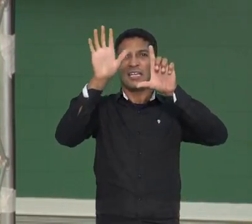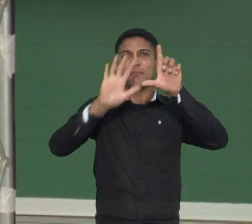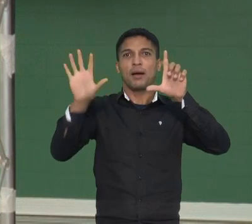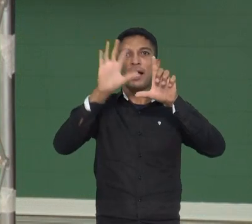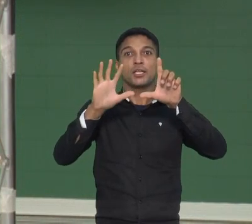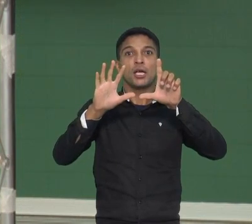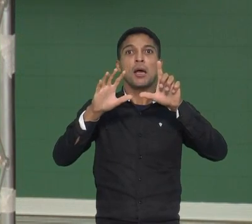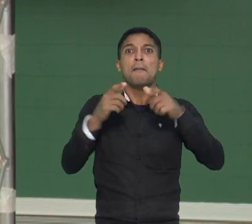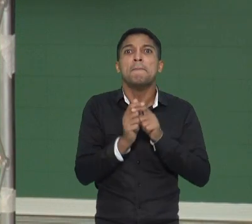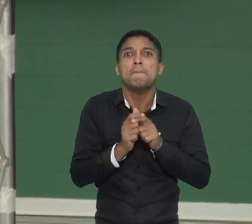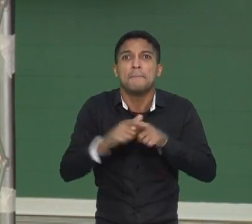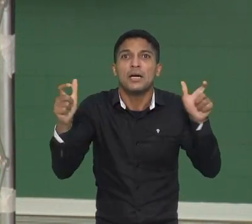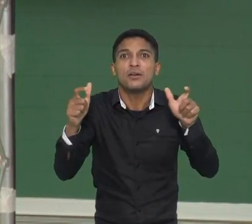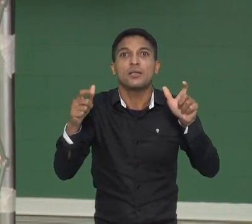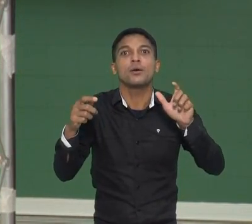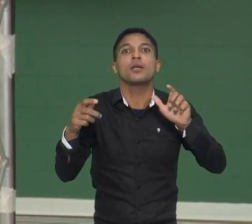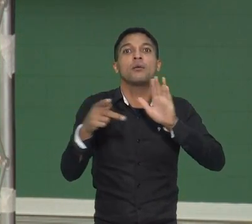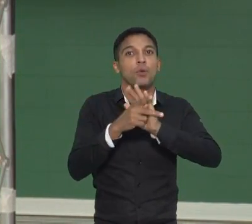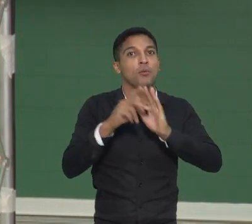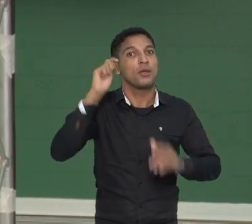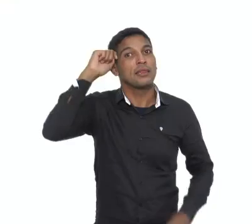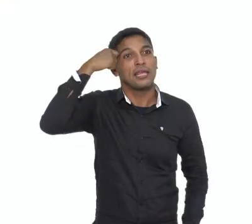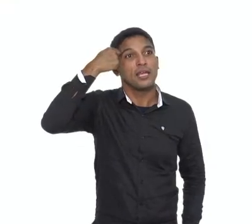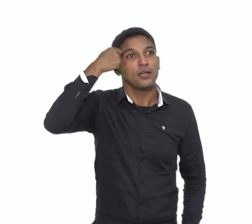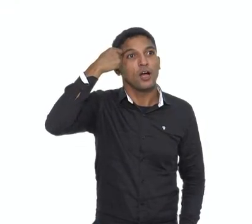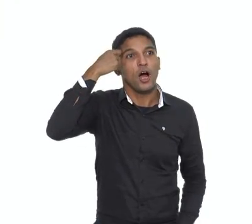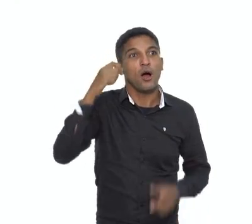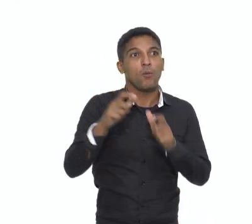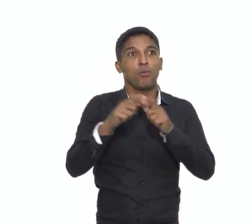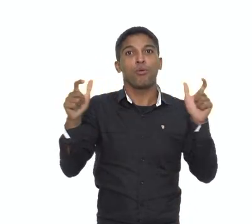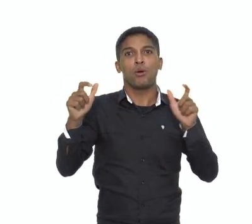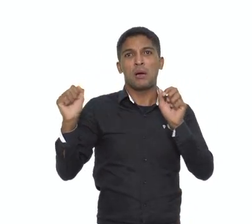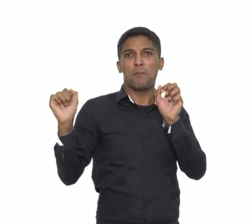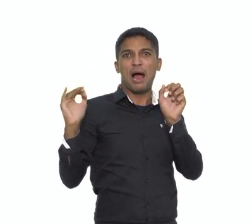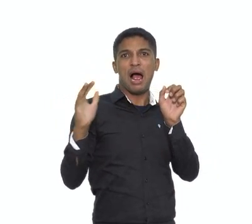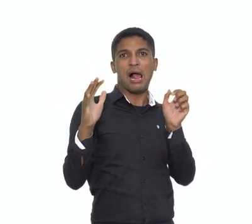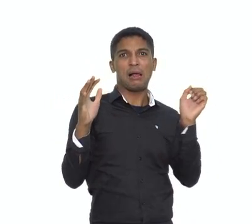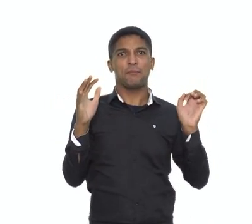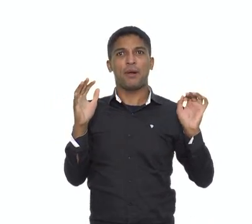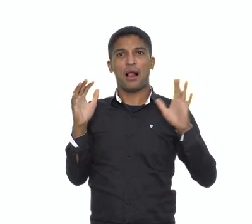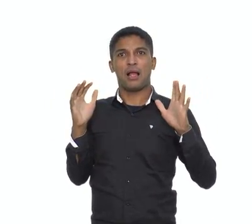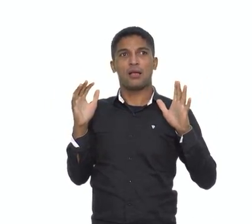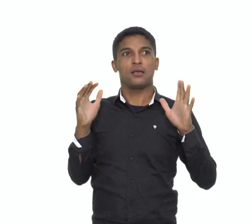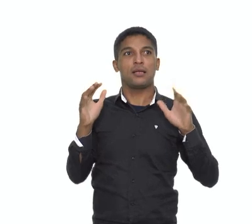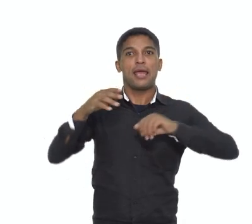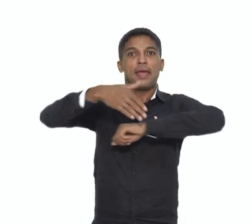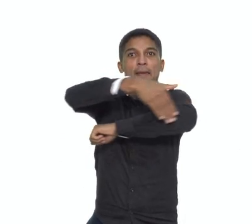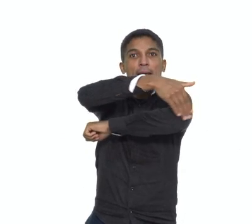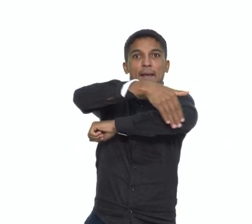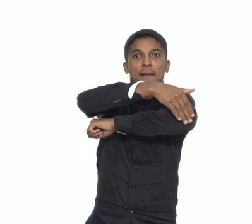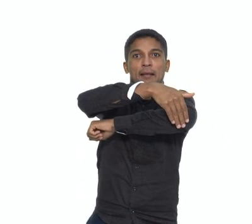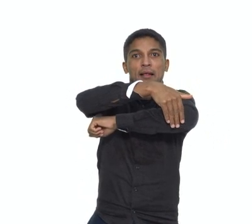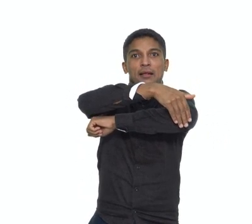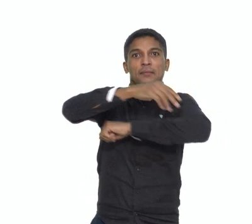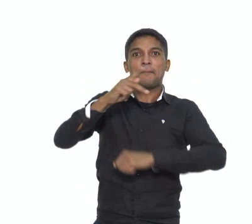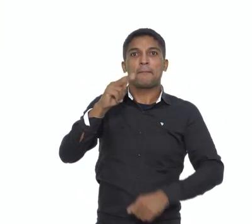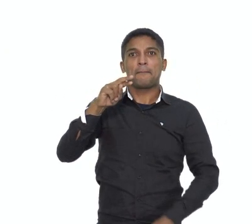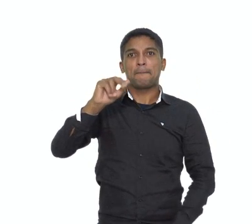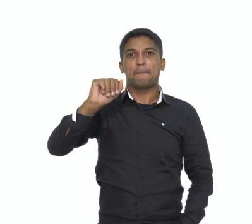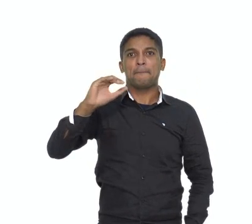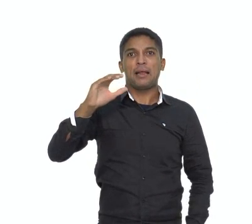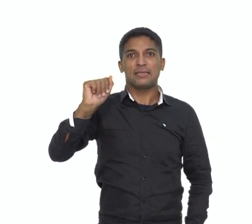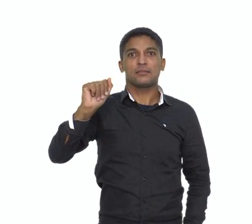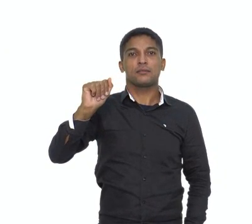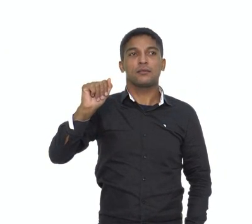negra, tá? Note isso, a ampla presença negra nessa praça, nesse lugar público, né?